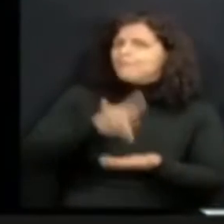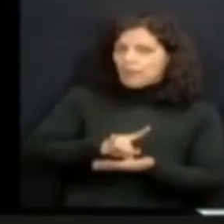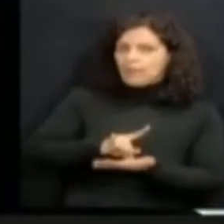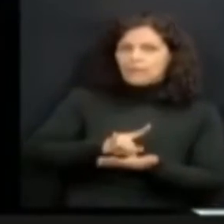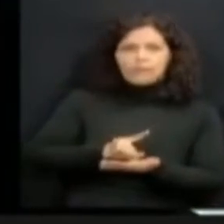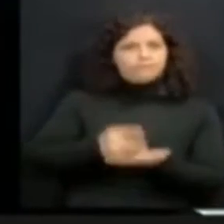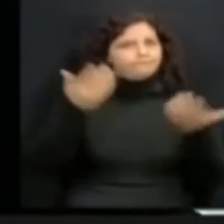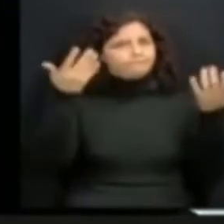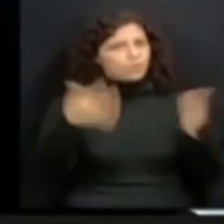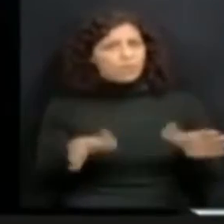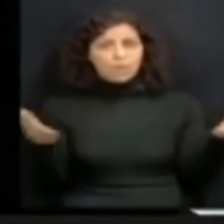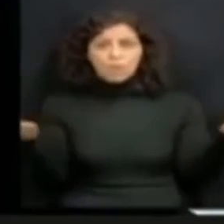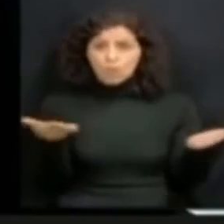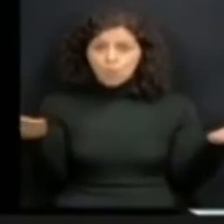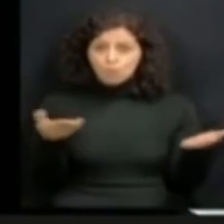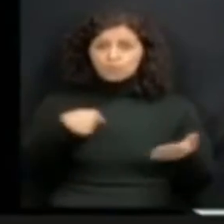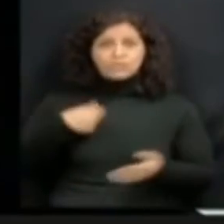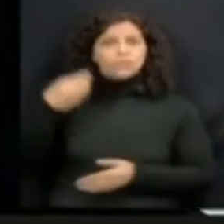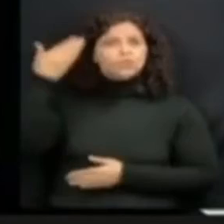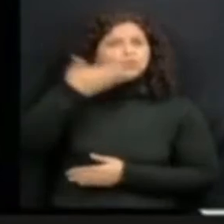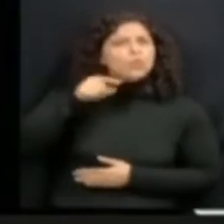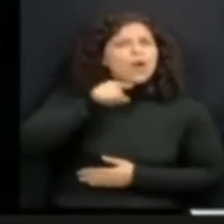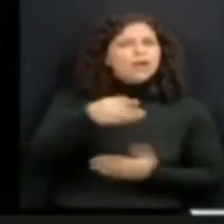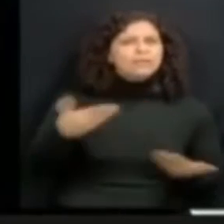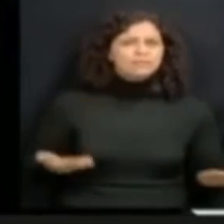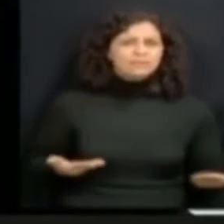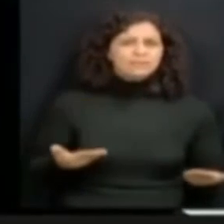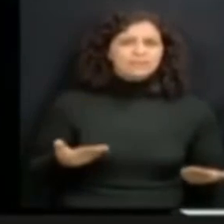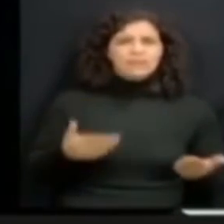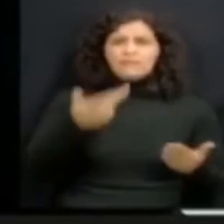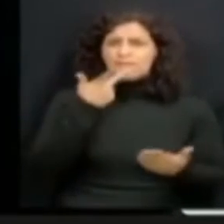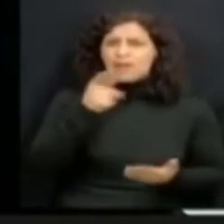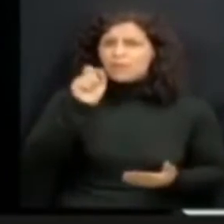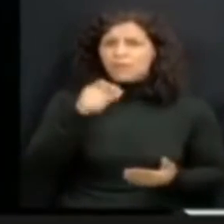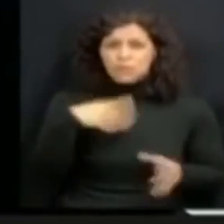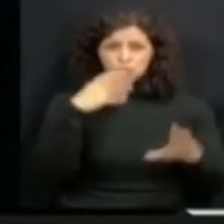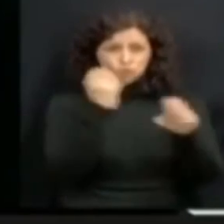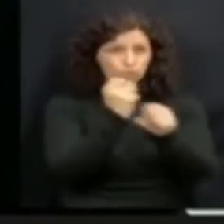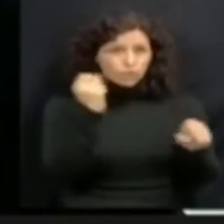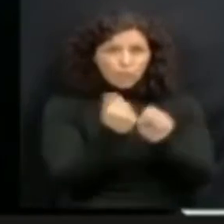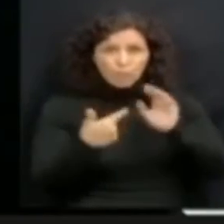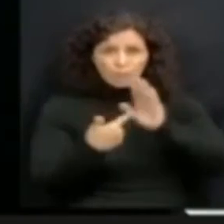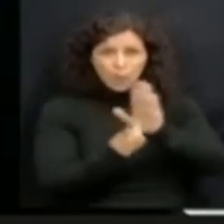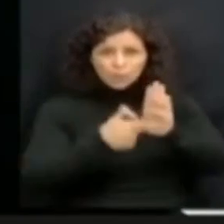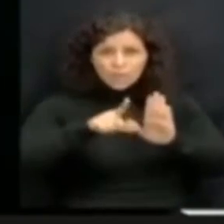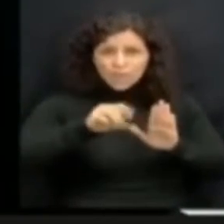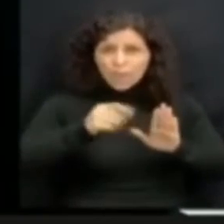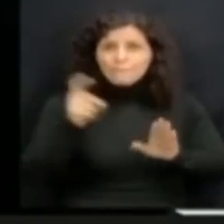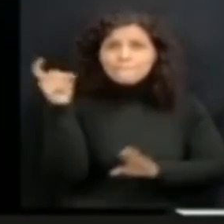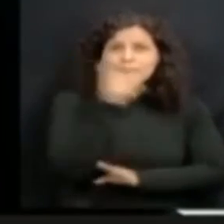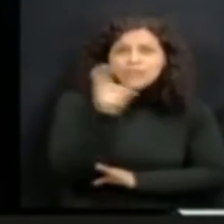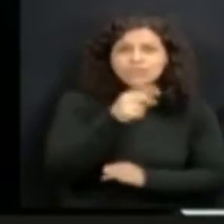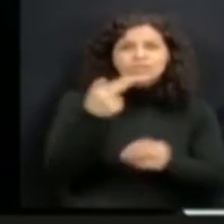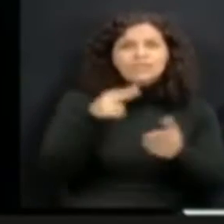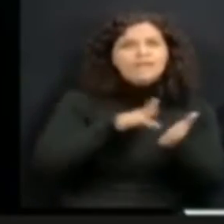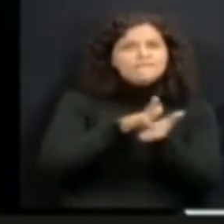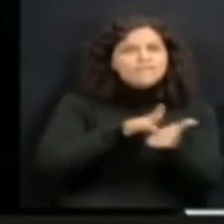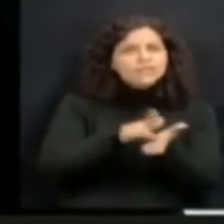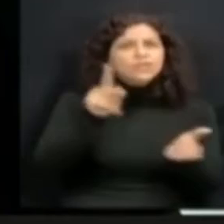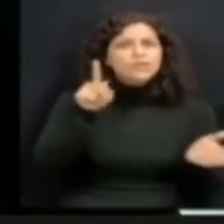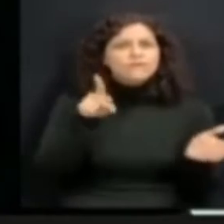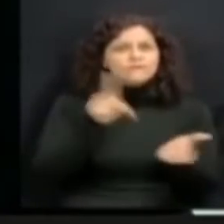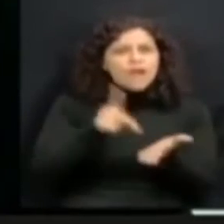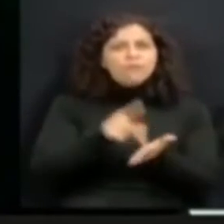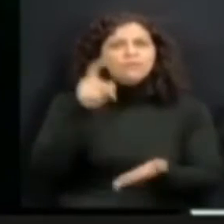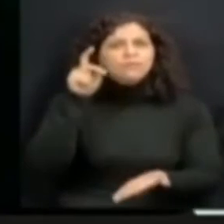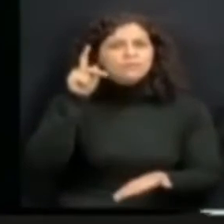não queria chegar a ter um discurso nesse ponto, de falar que os números não são verdadeiros, de falar que alguém faltou com a verdade, mas eu vou